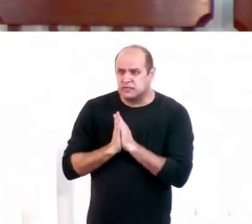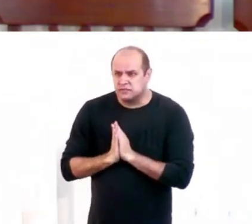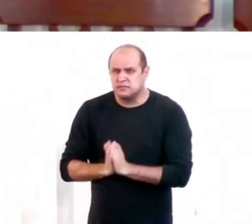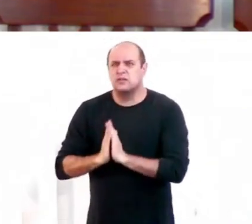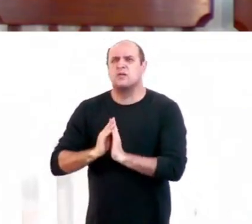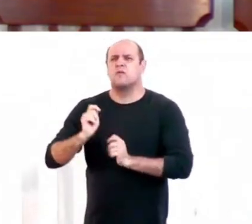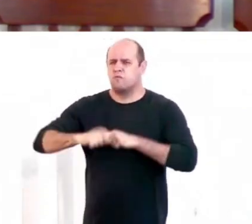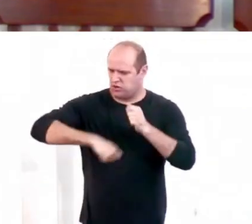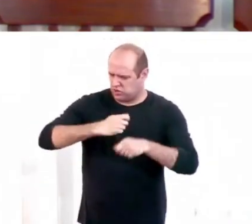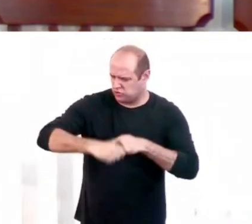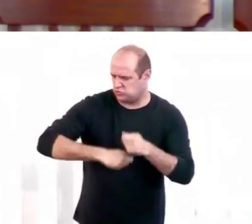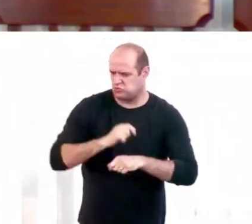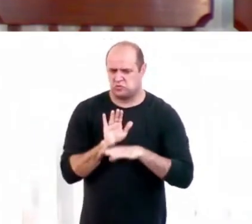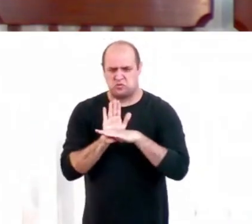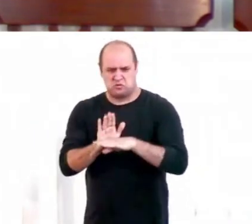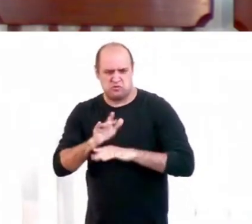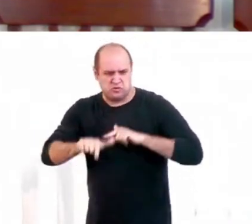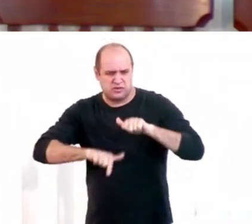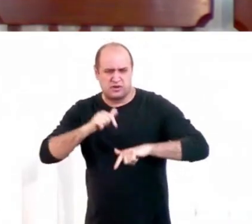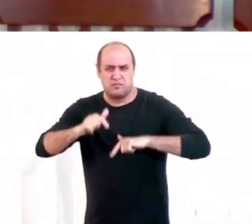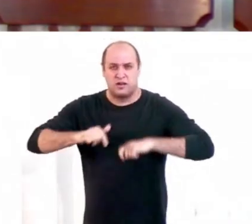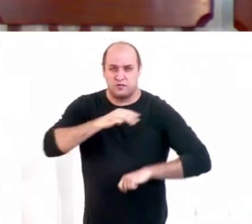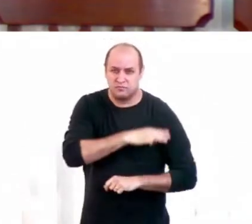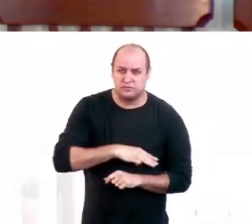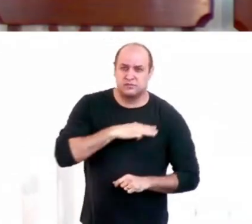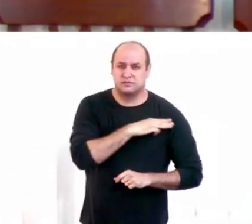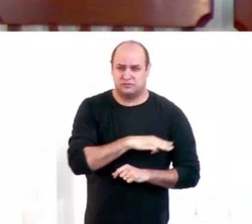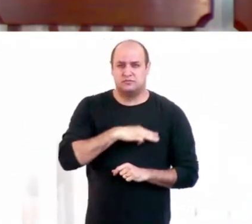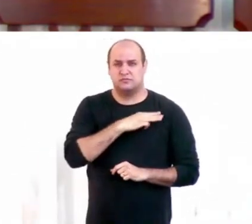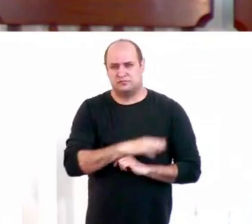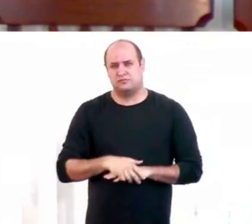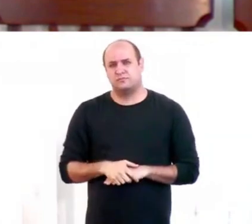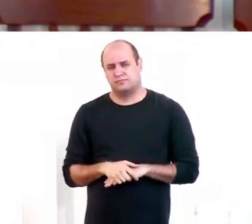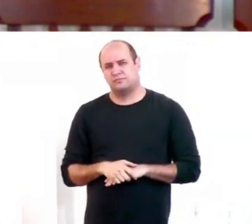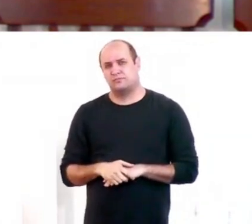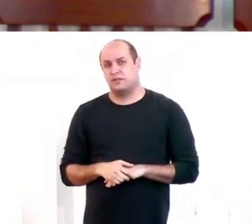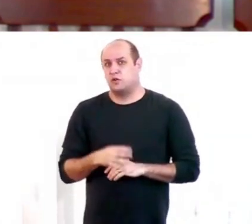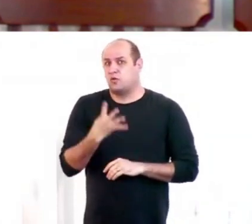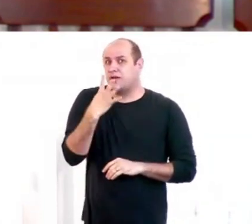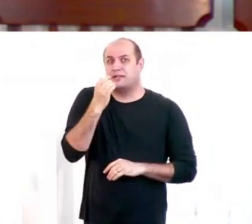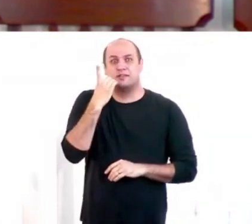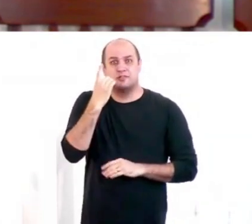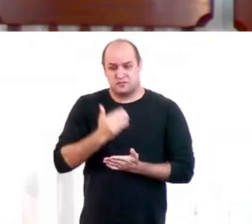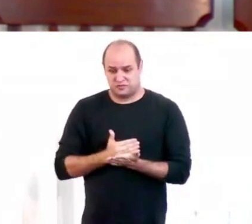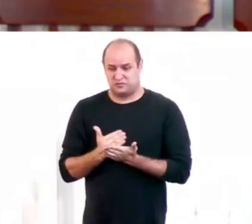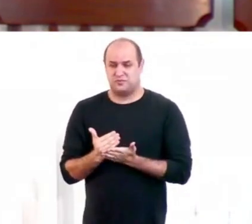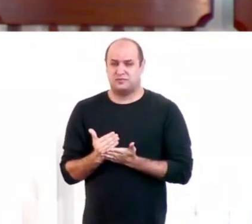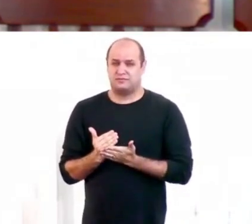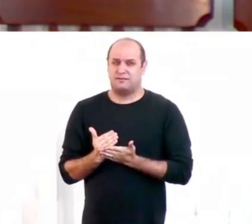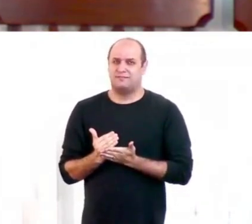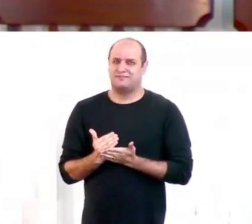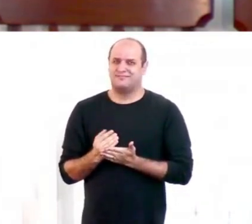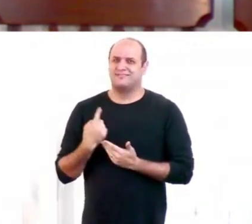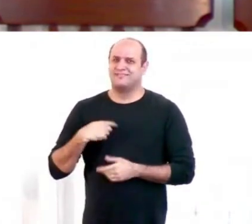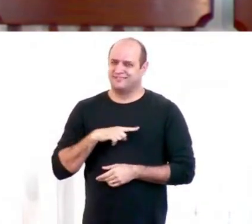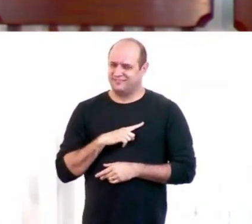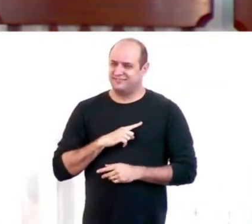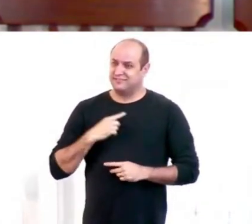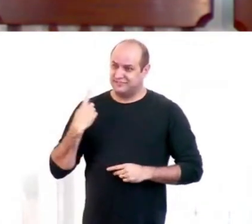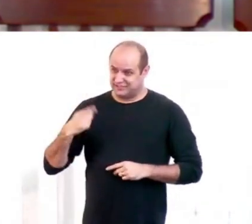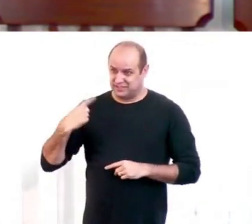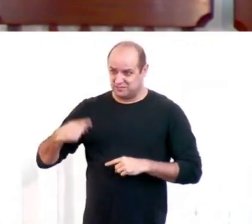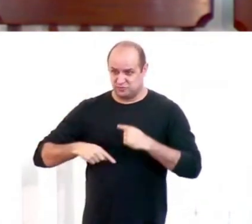indo em missões por todo o mundo. Isso só foi os primeiros 40 dias. Imagine como a nossa